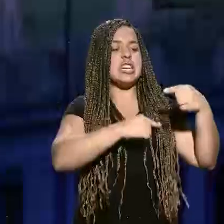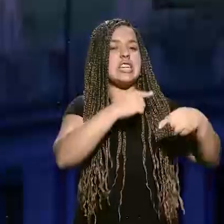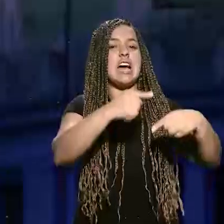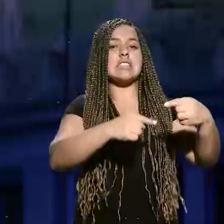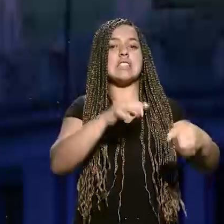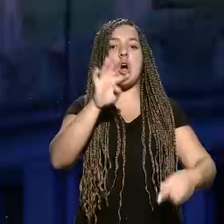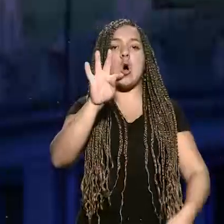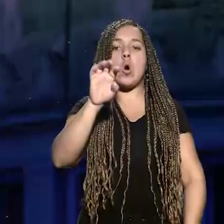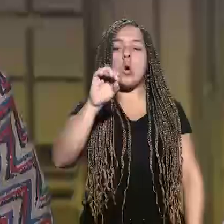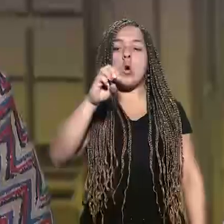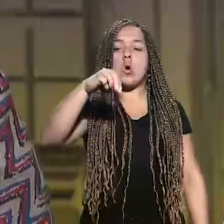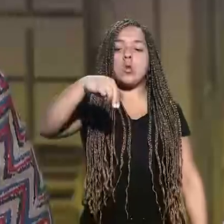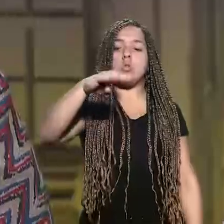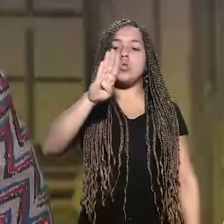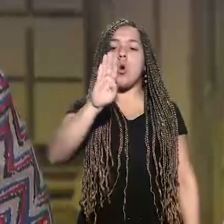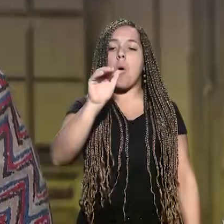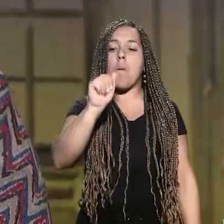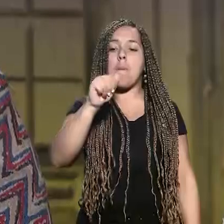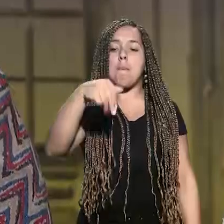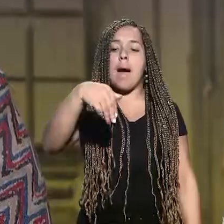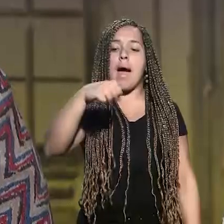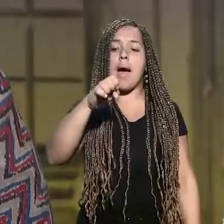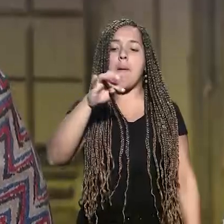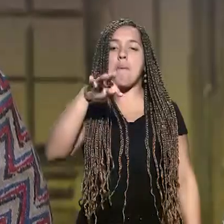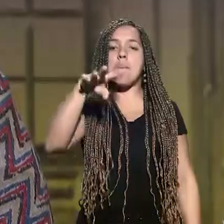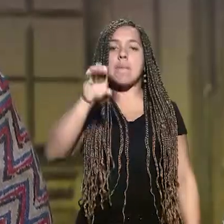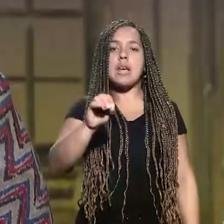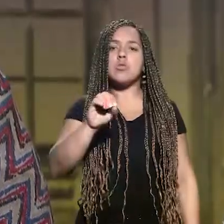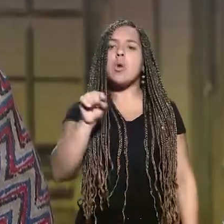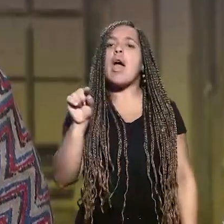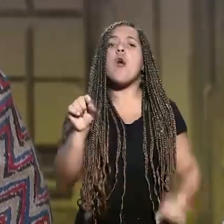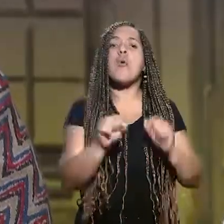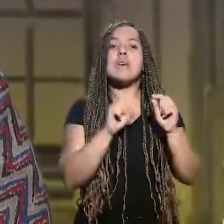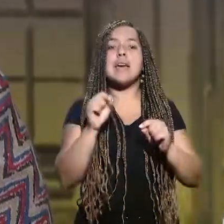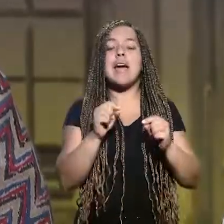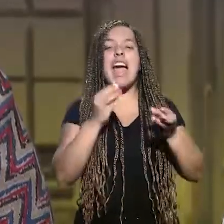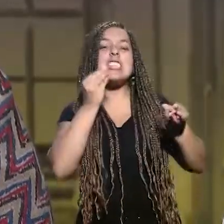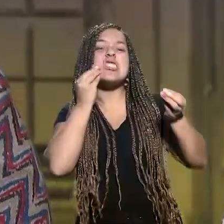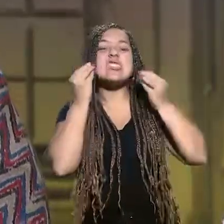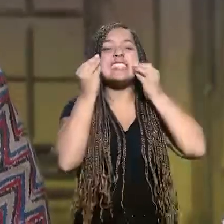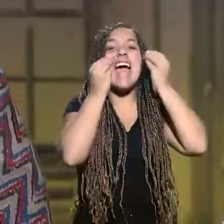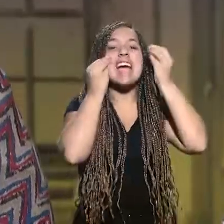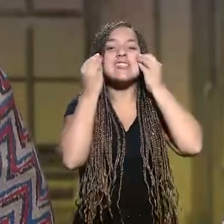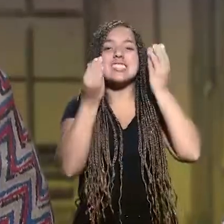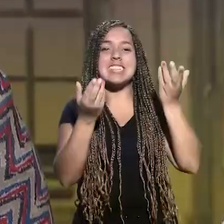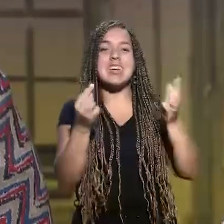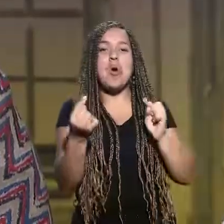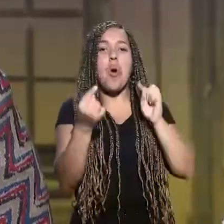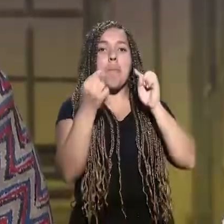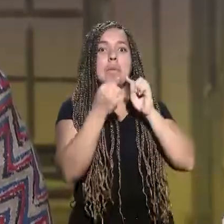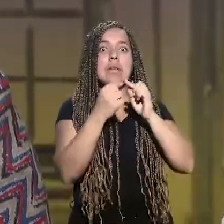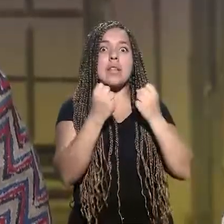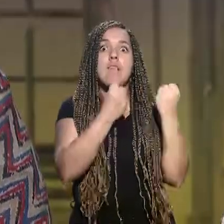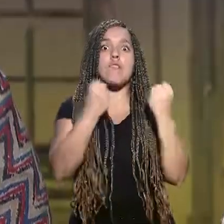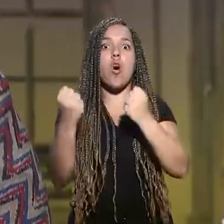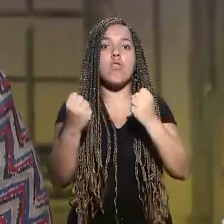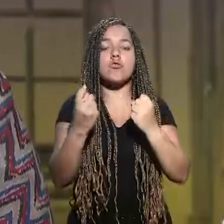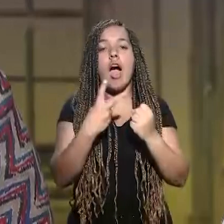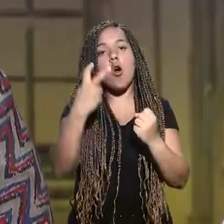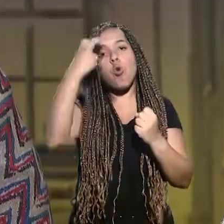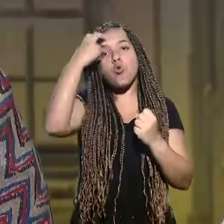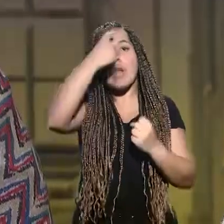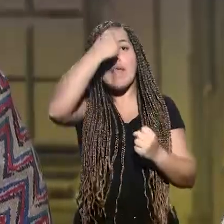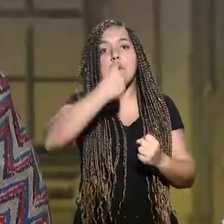termo, geração tombamento. Tombamento é assim, porque assim, a estética hoje, essa coisa do visual está muito